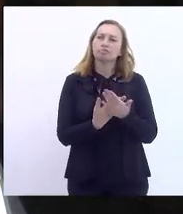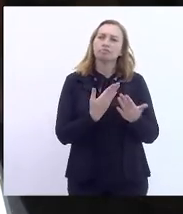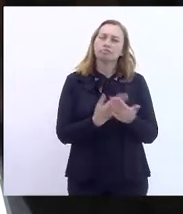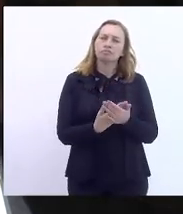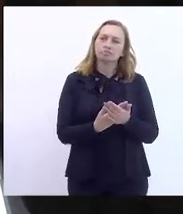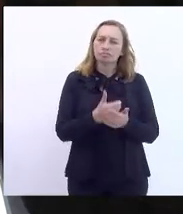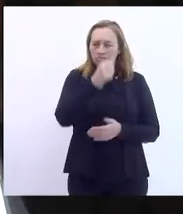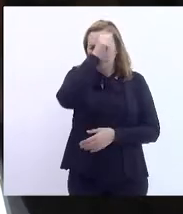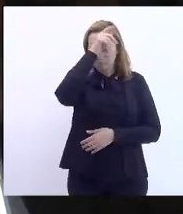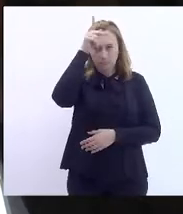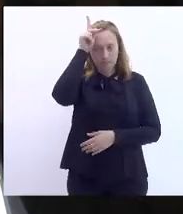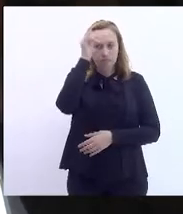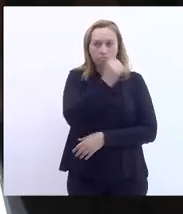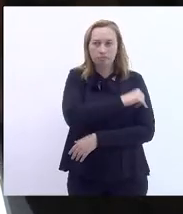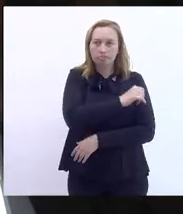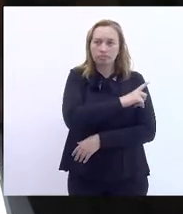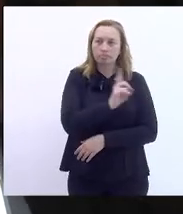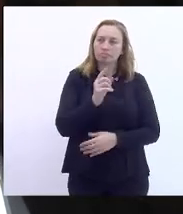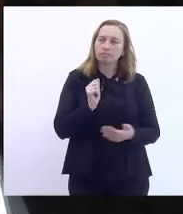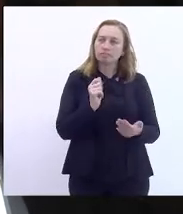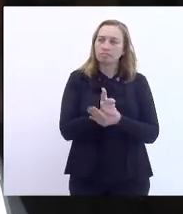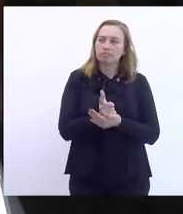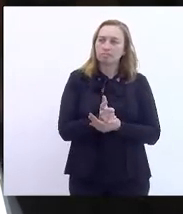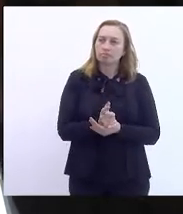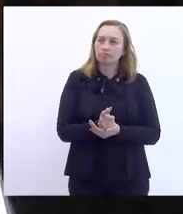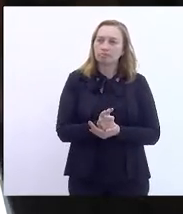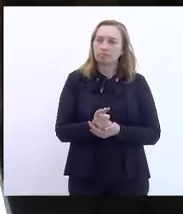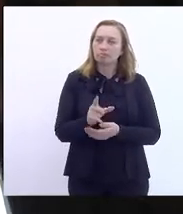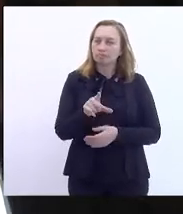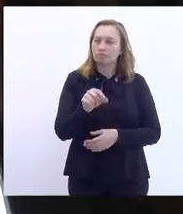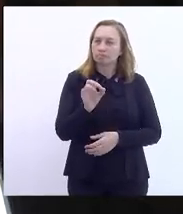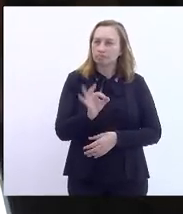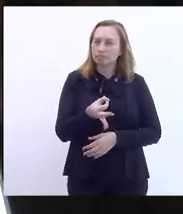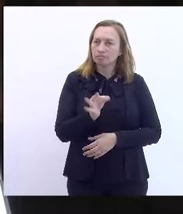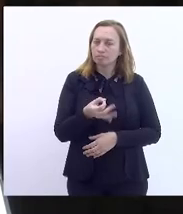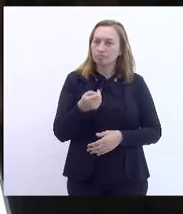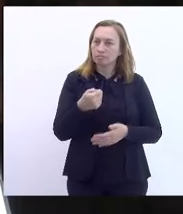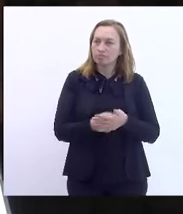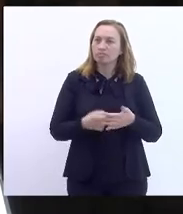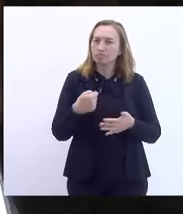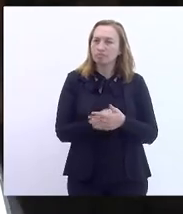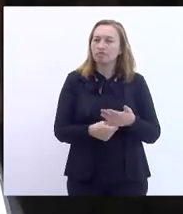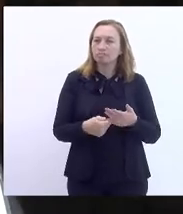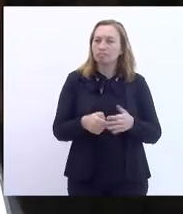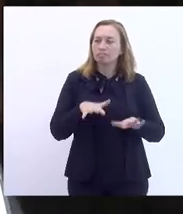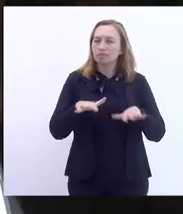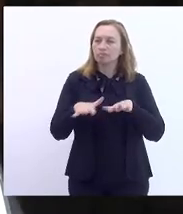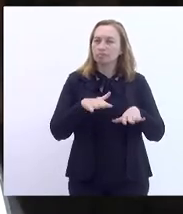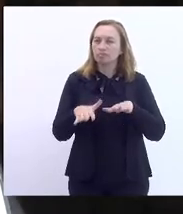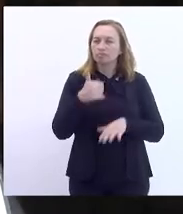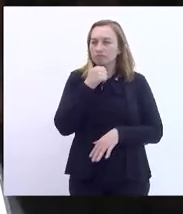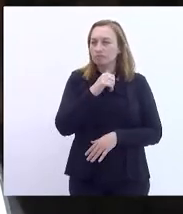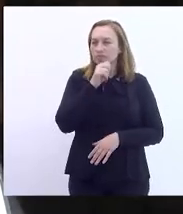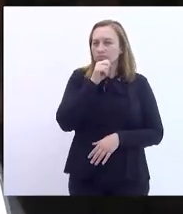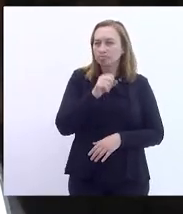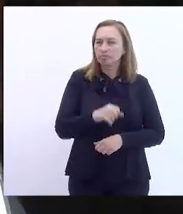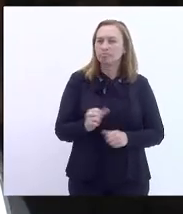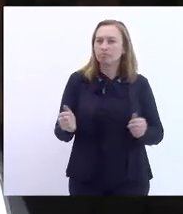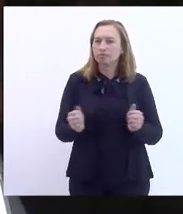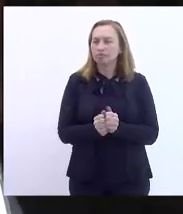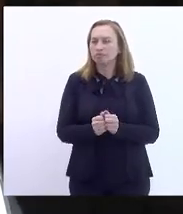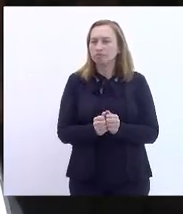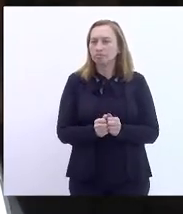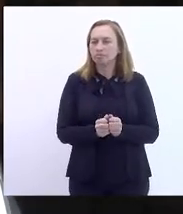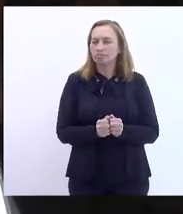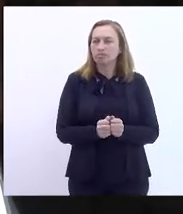que tem sido um movimento decisivo para lutar através dos seus movimentos de mães junto